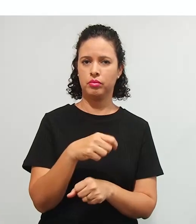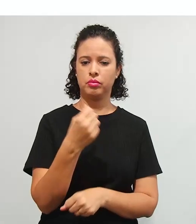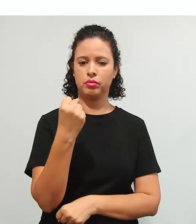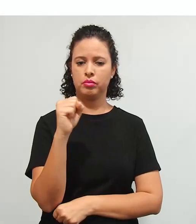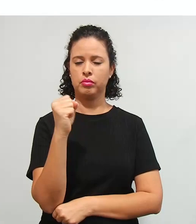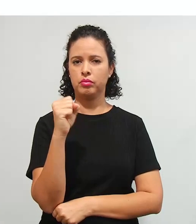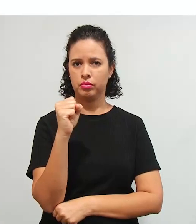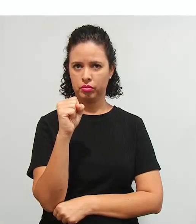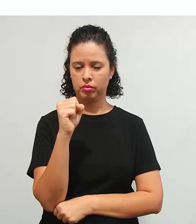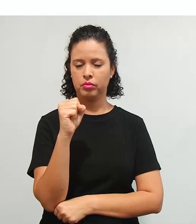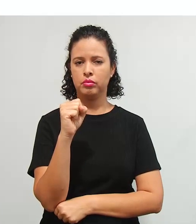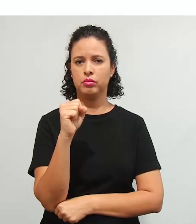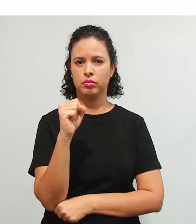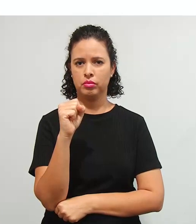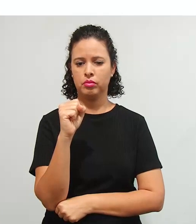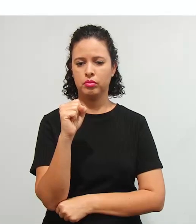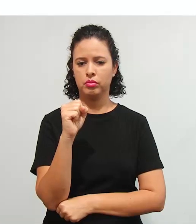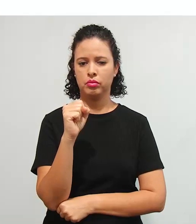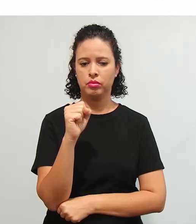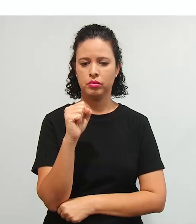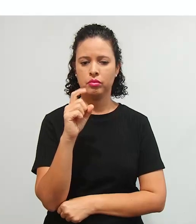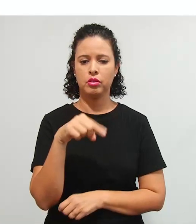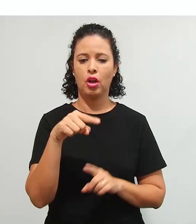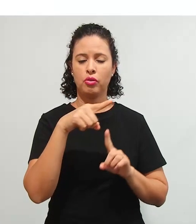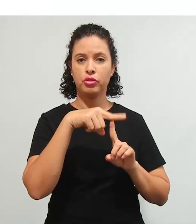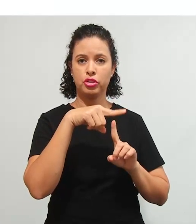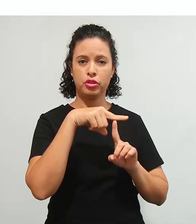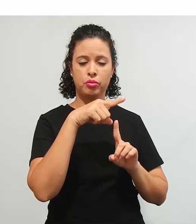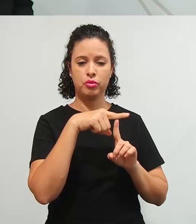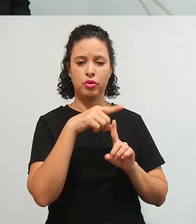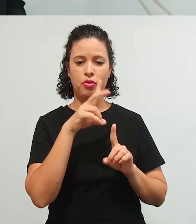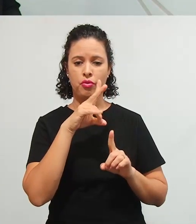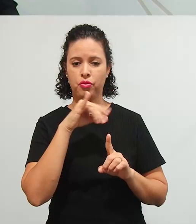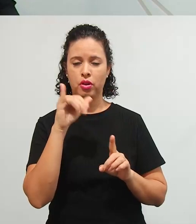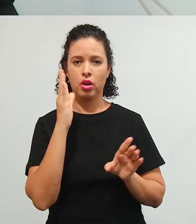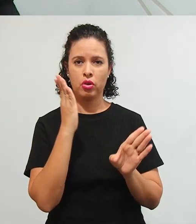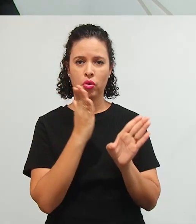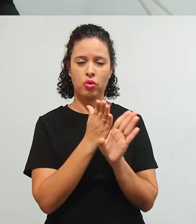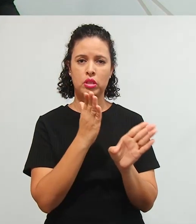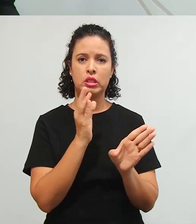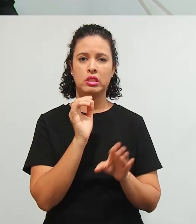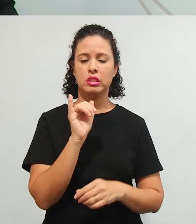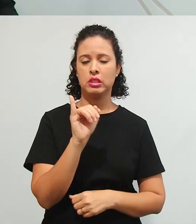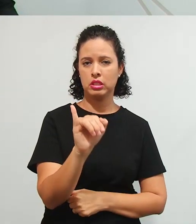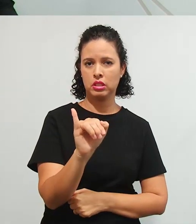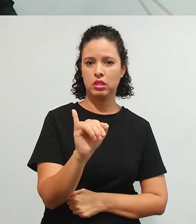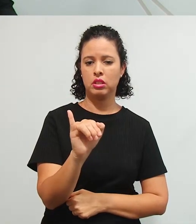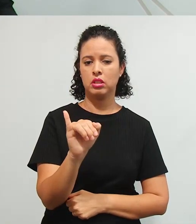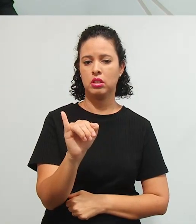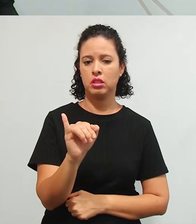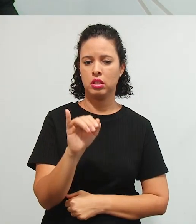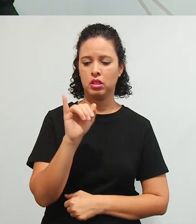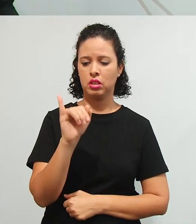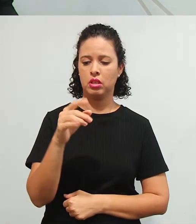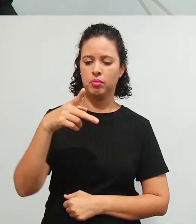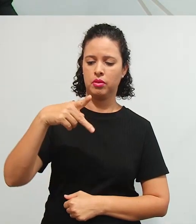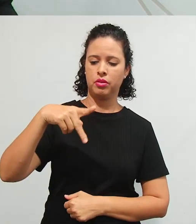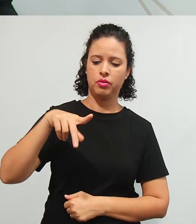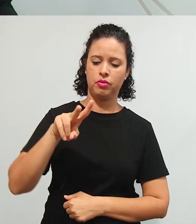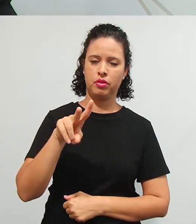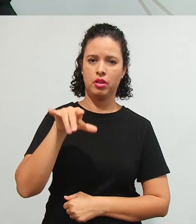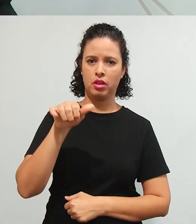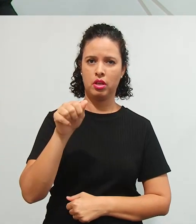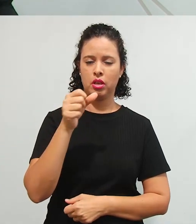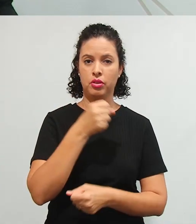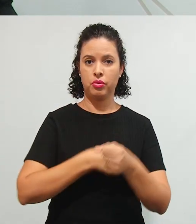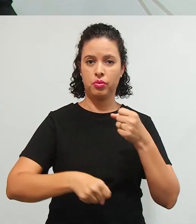7, 8 dígitos. Esse tipo vai identificar o quê? Se esse IPVA arrecadado